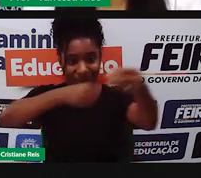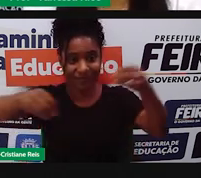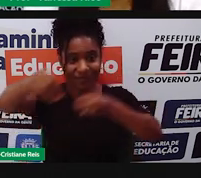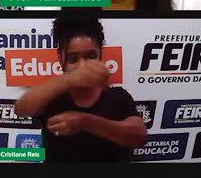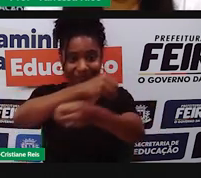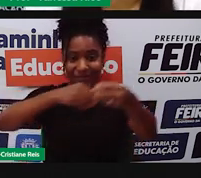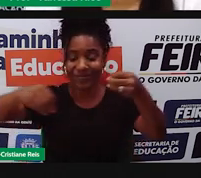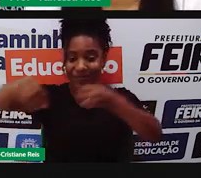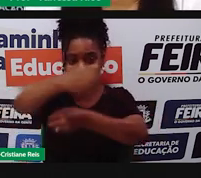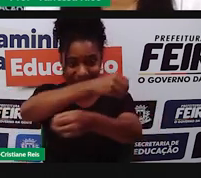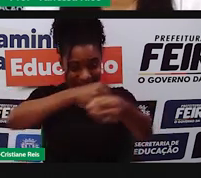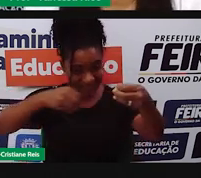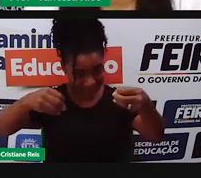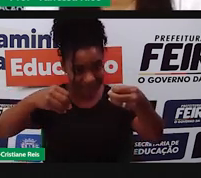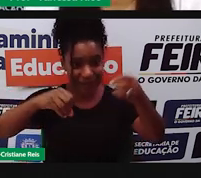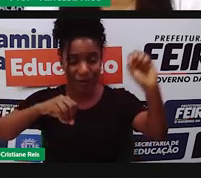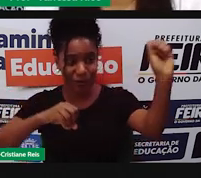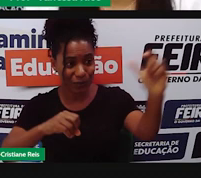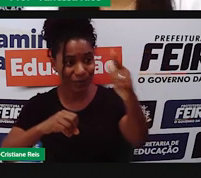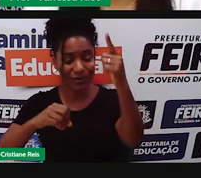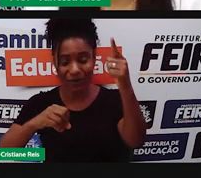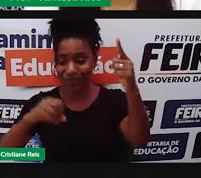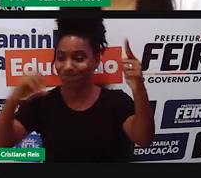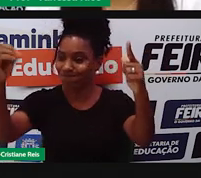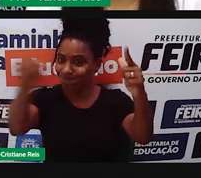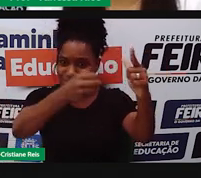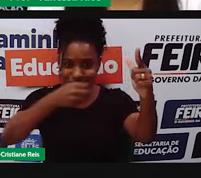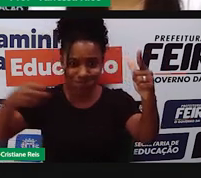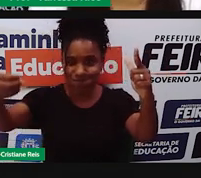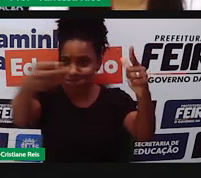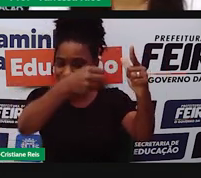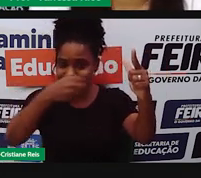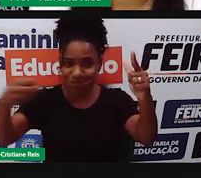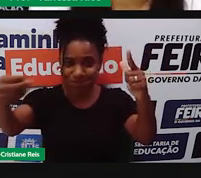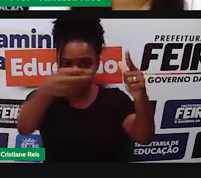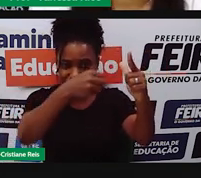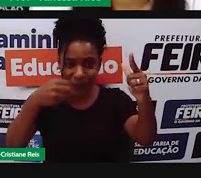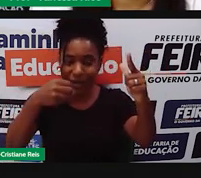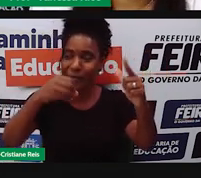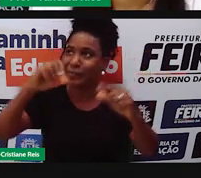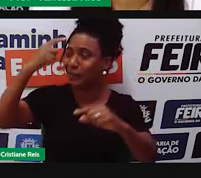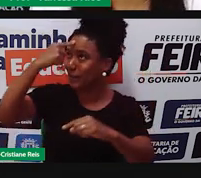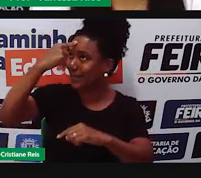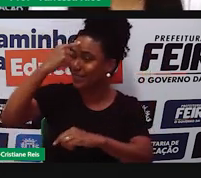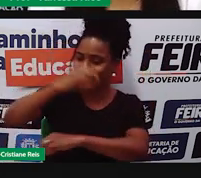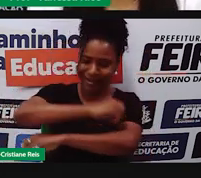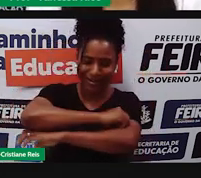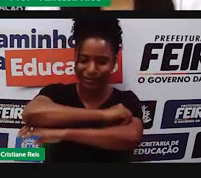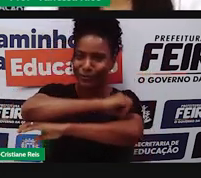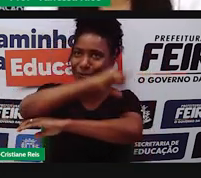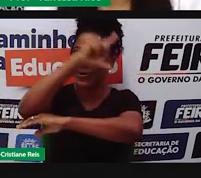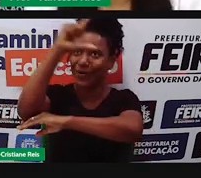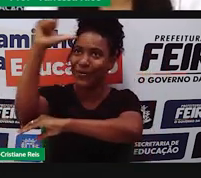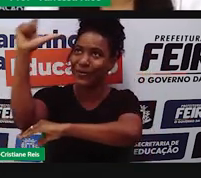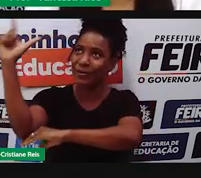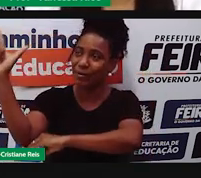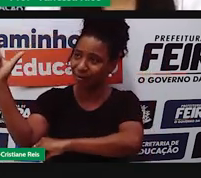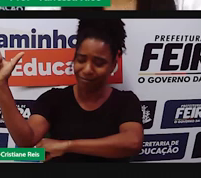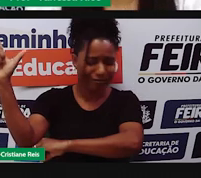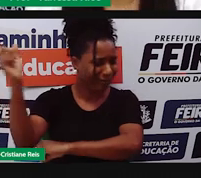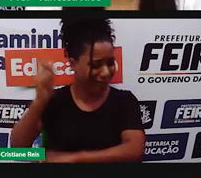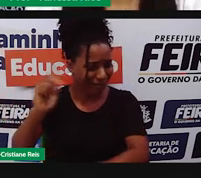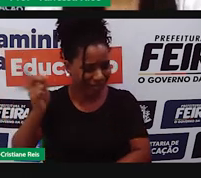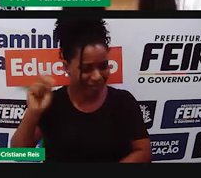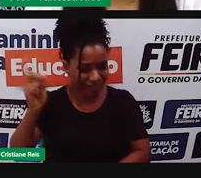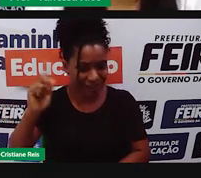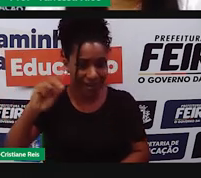estão girando ao redor dele, né? A gente tem a impressão que é o Sol que se movimenta, mas a gente já viu que o Sol está